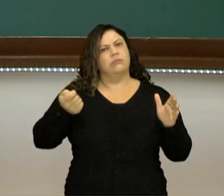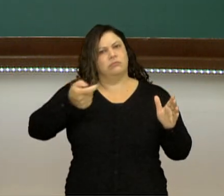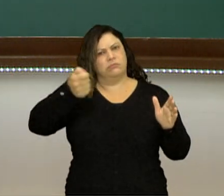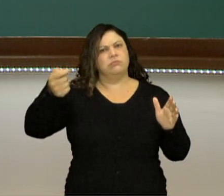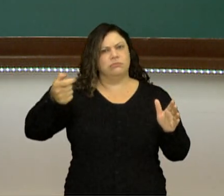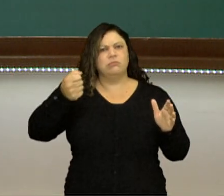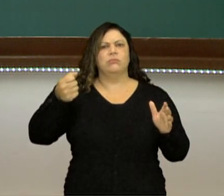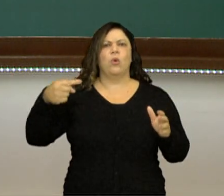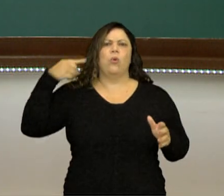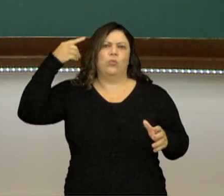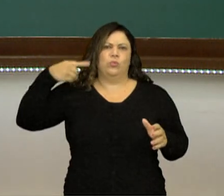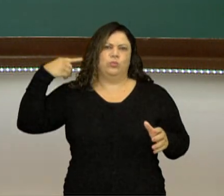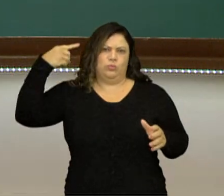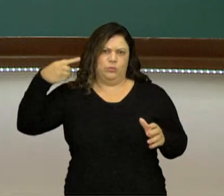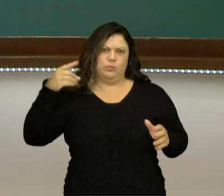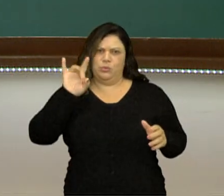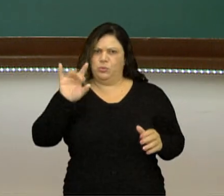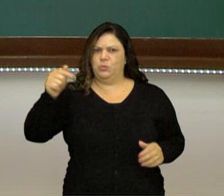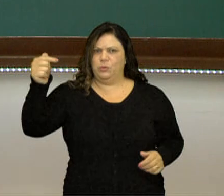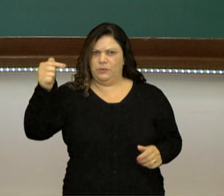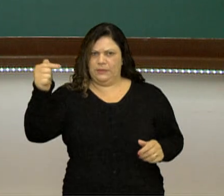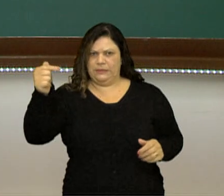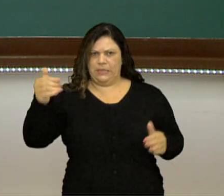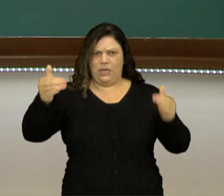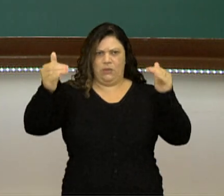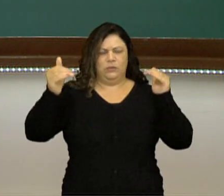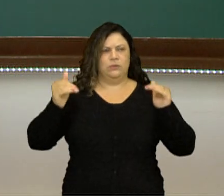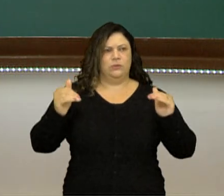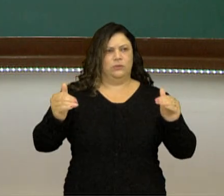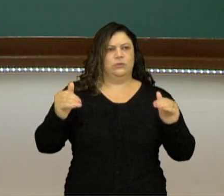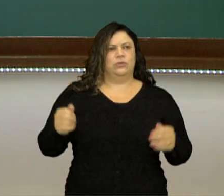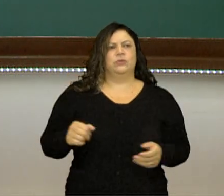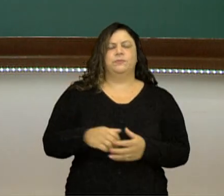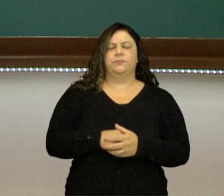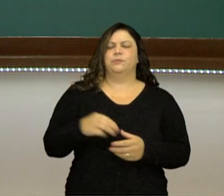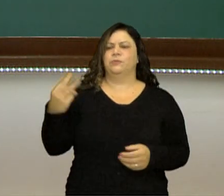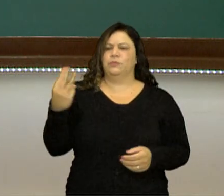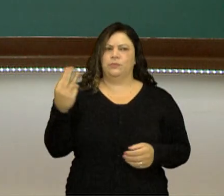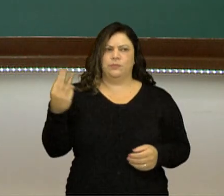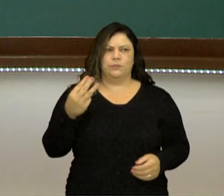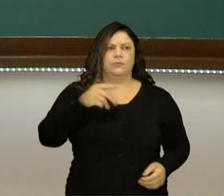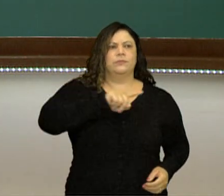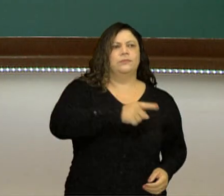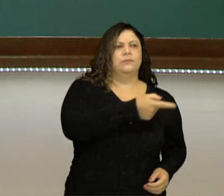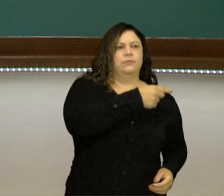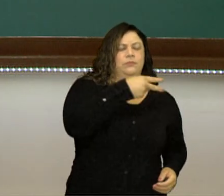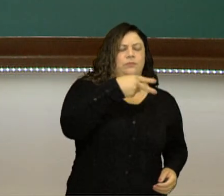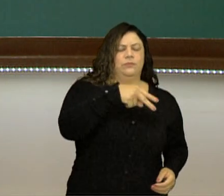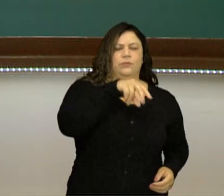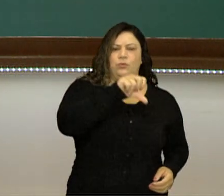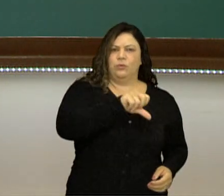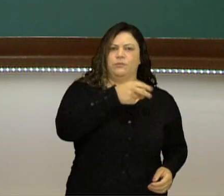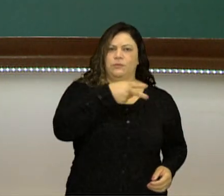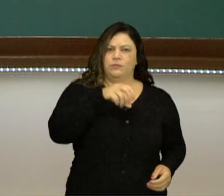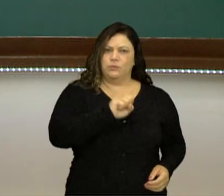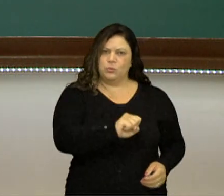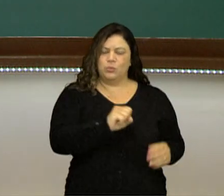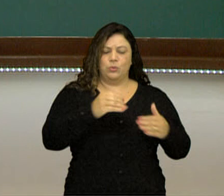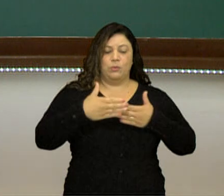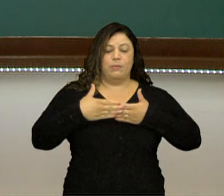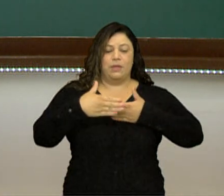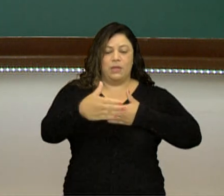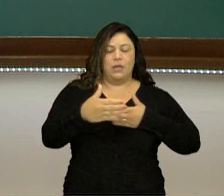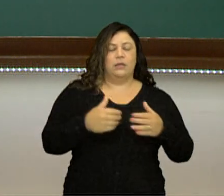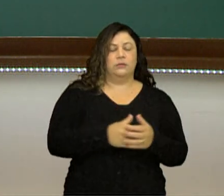Poucos deputados, só 7 em 1924, só 3 em 1928. Mas a partir de